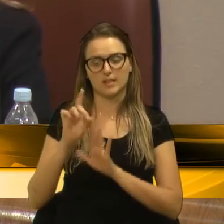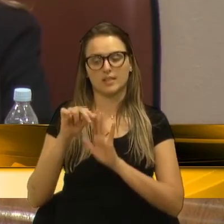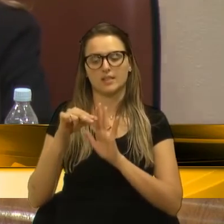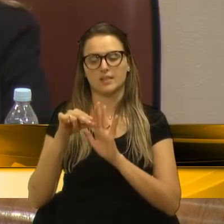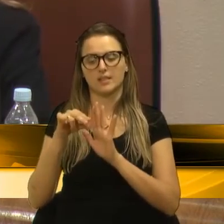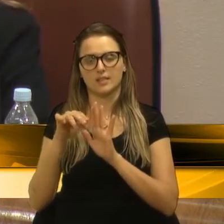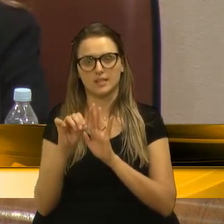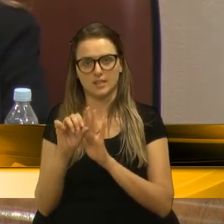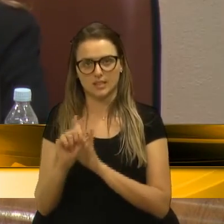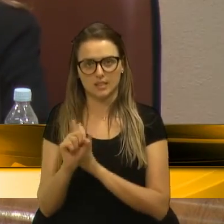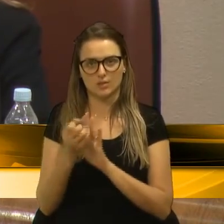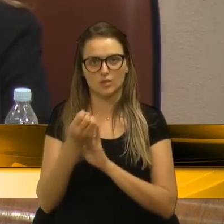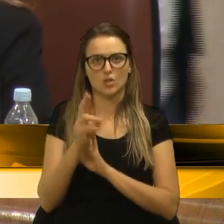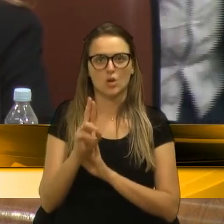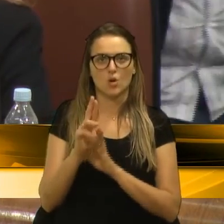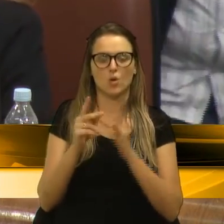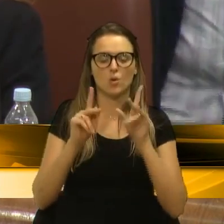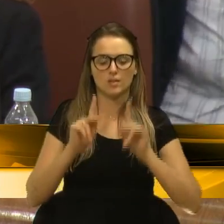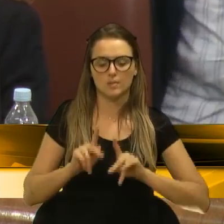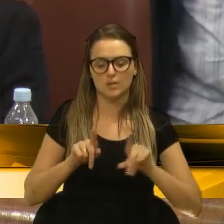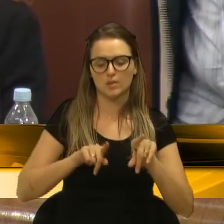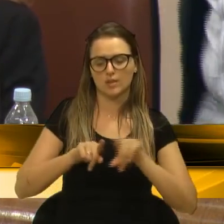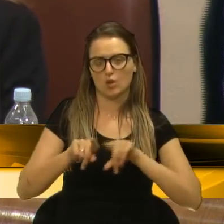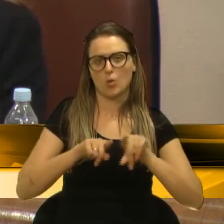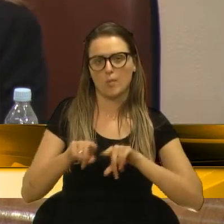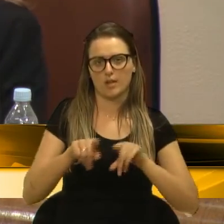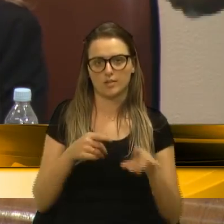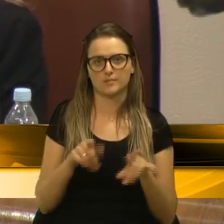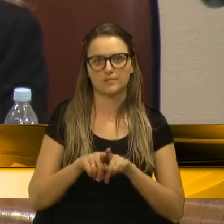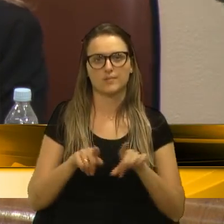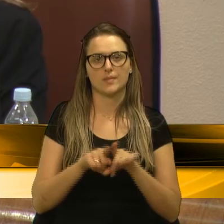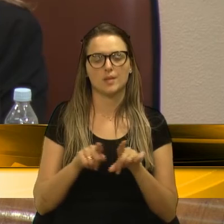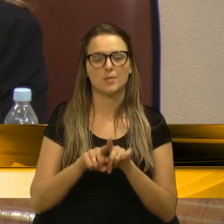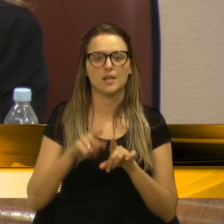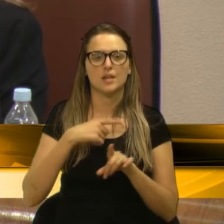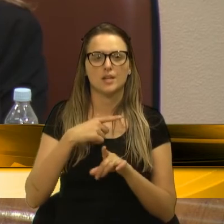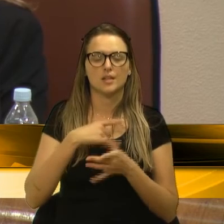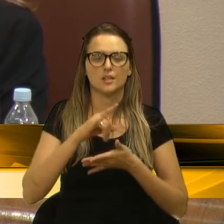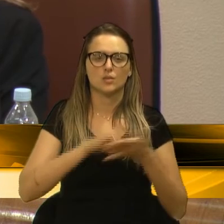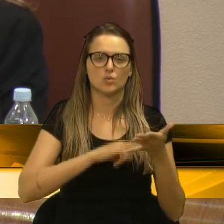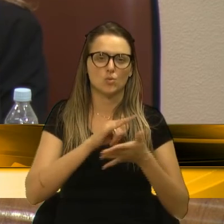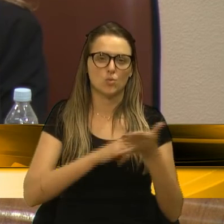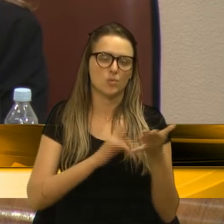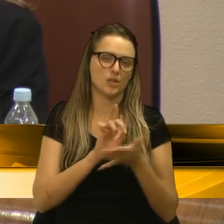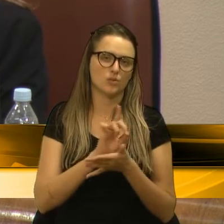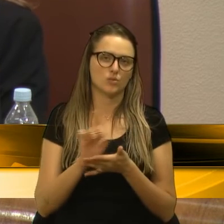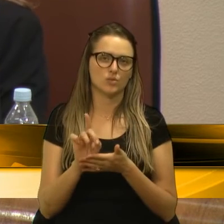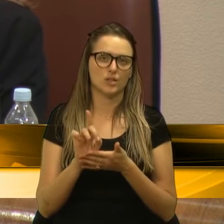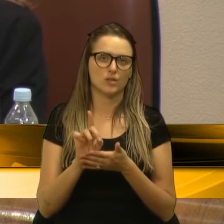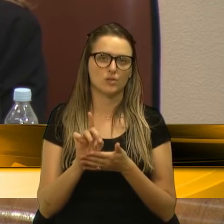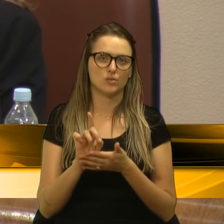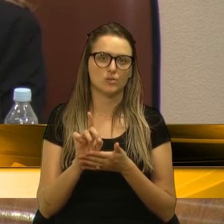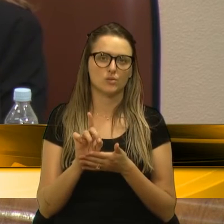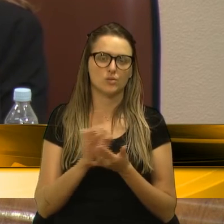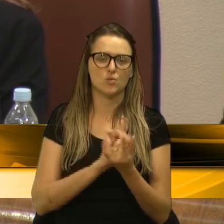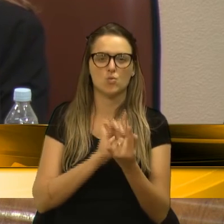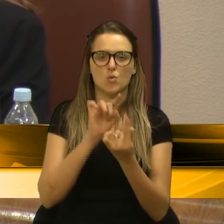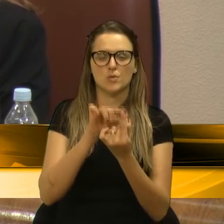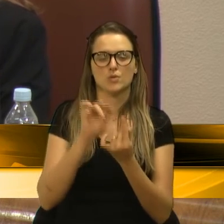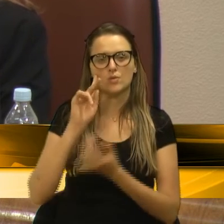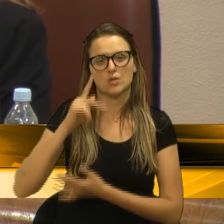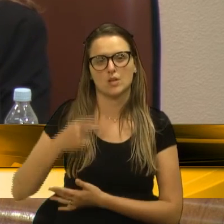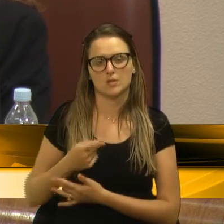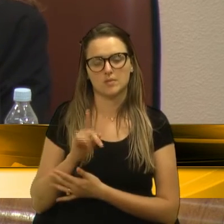erário ou aos competidores. A concessão de medida não tão drástica, com o reconhecimento